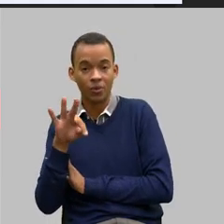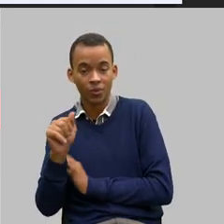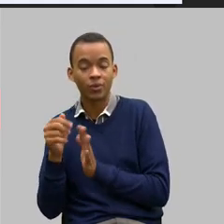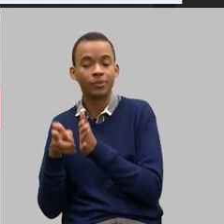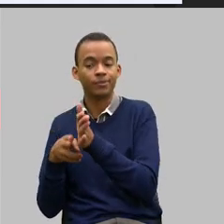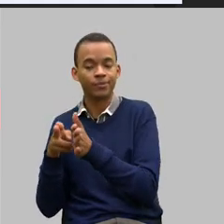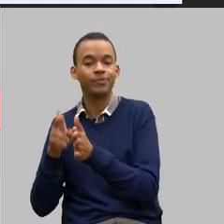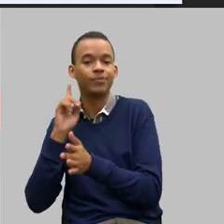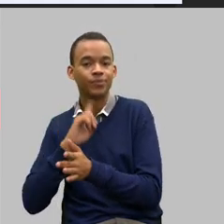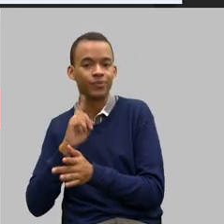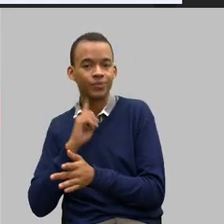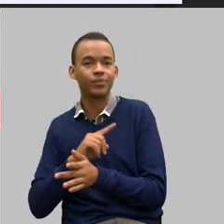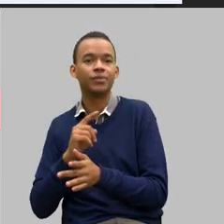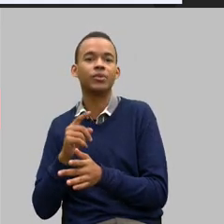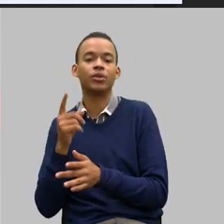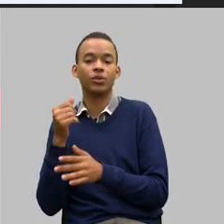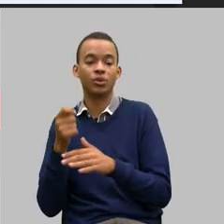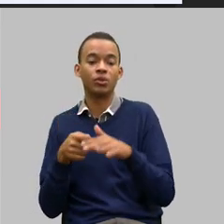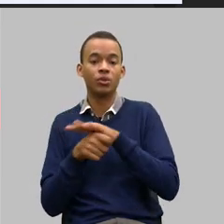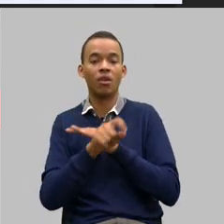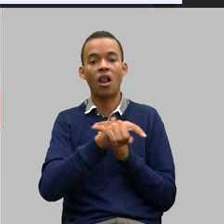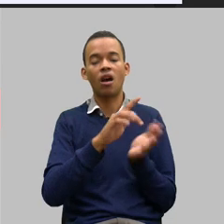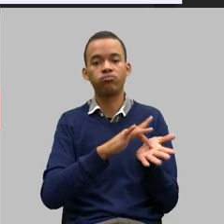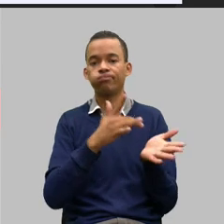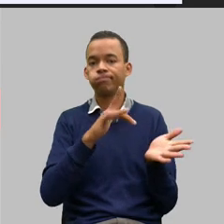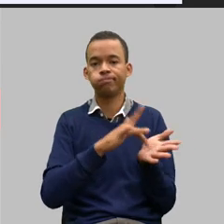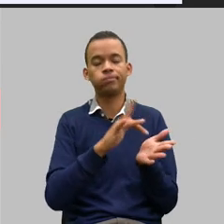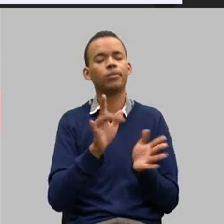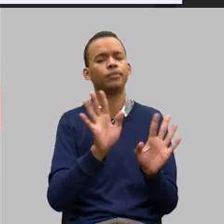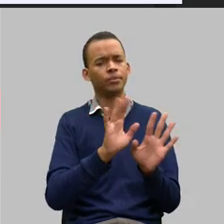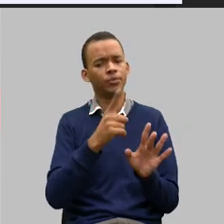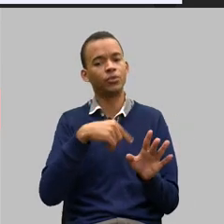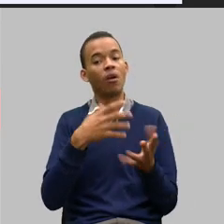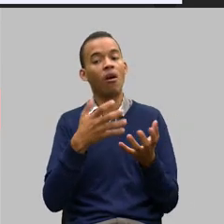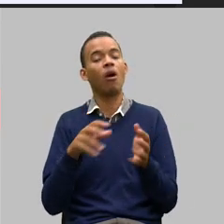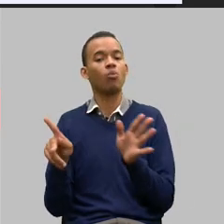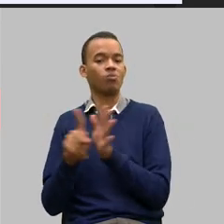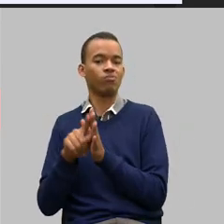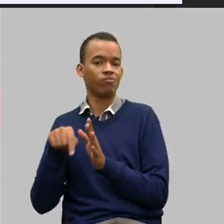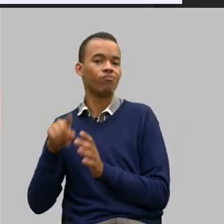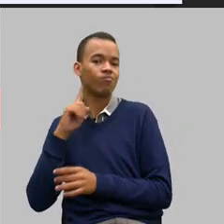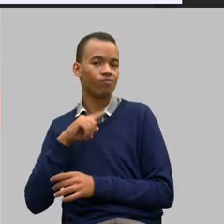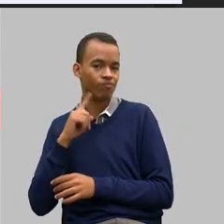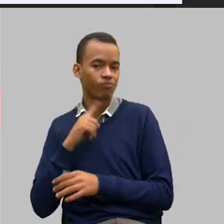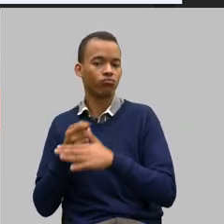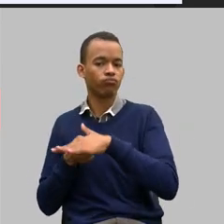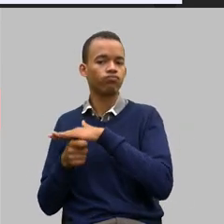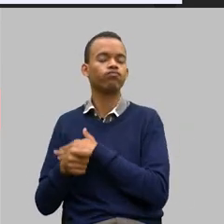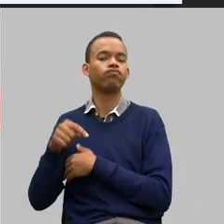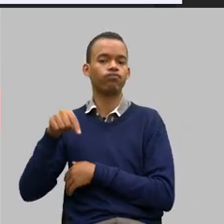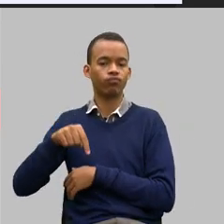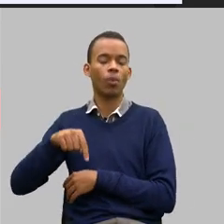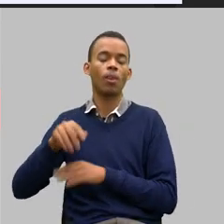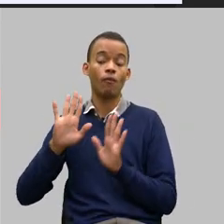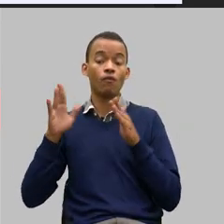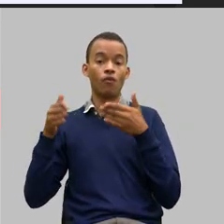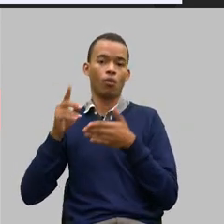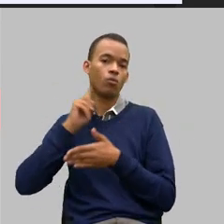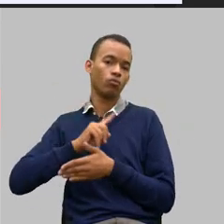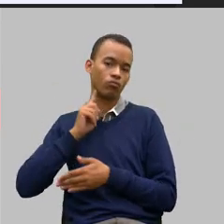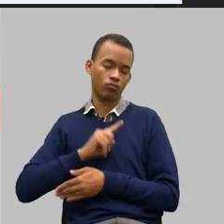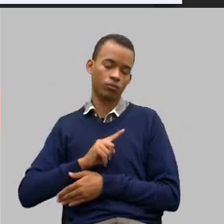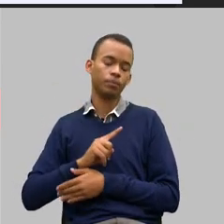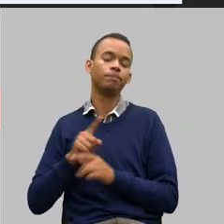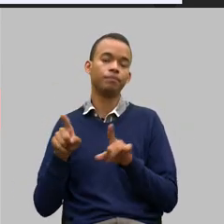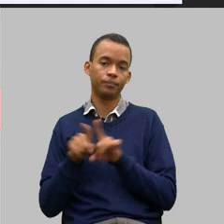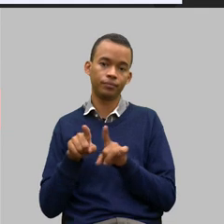caixa único do Tesouro Nacional e se perde para que ele fique numa conta reservada e que só seja aplicada em investimentos Ferroviários em Minas Gerais E aí